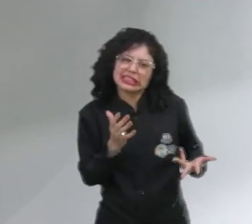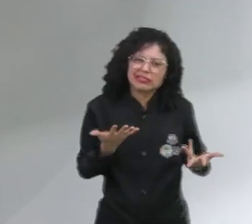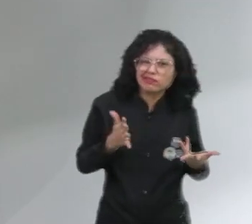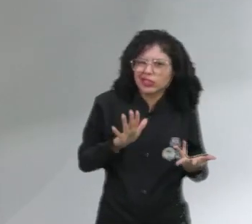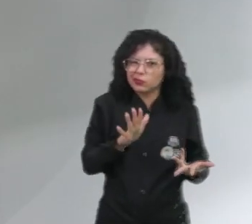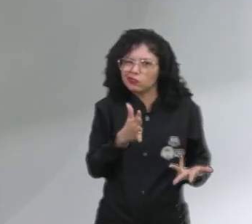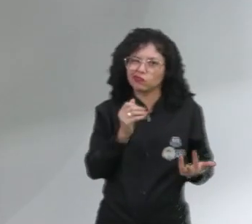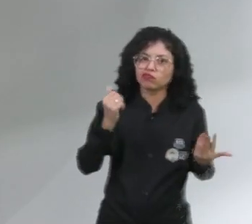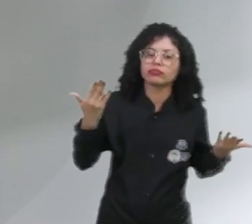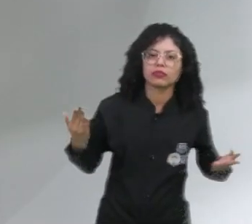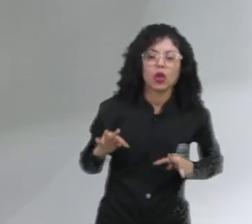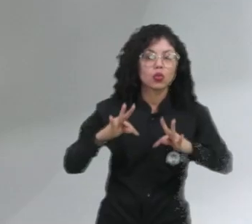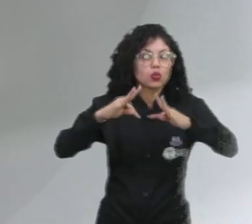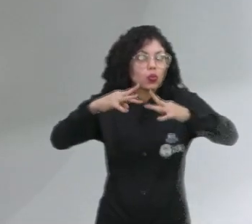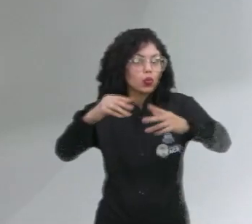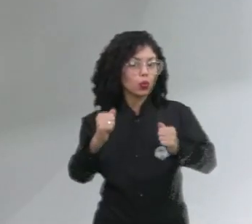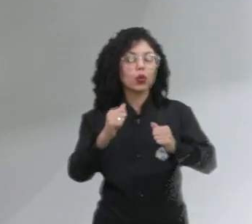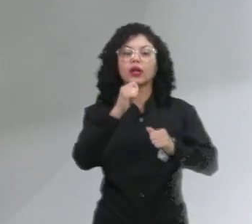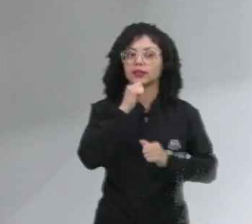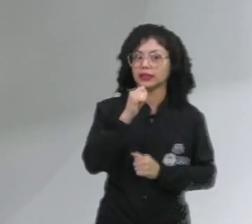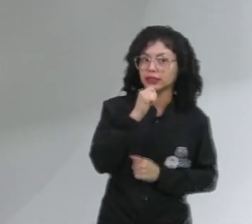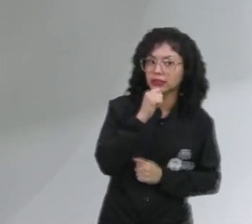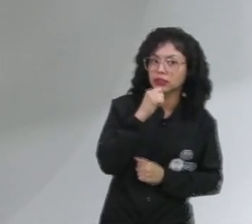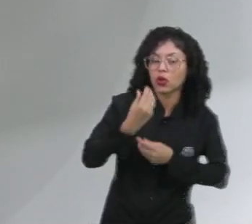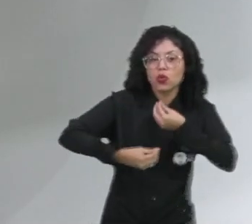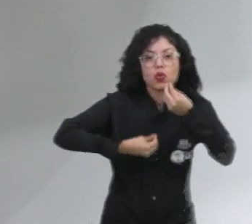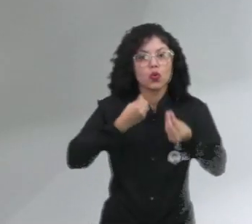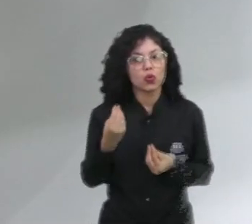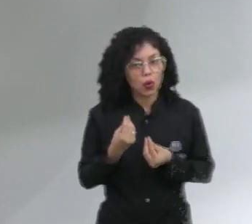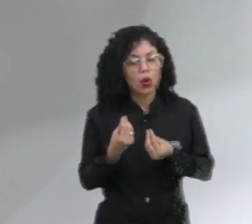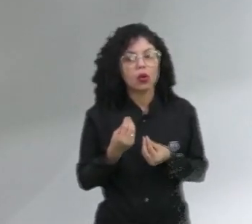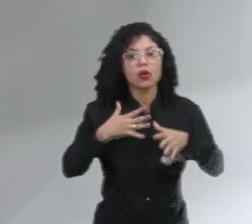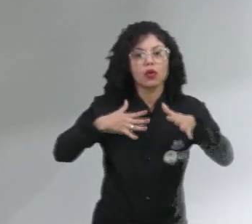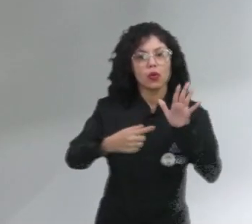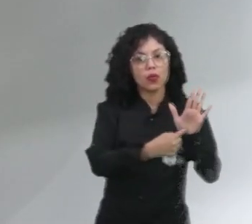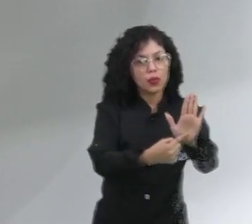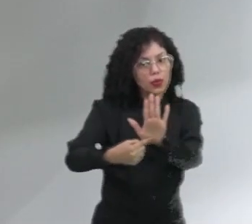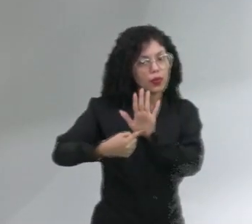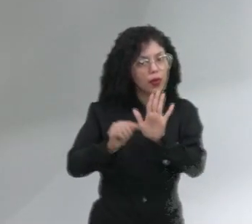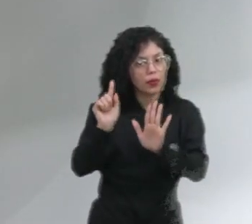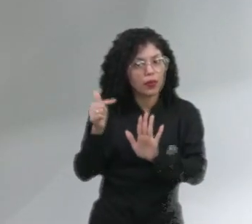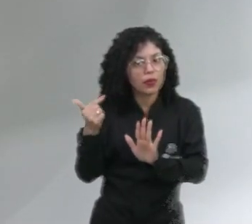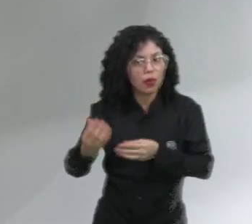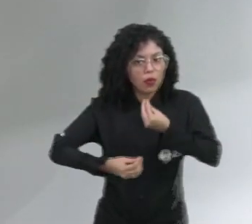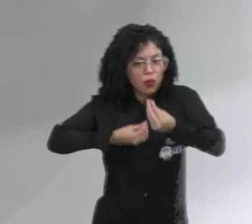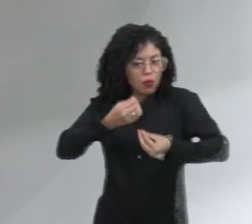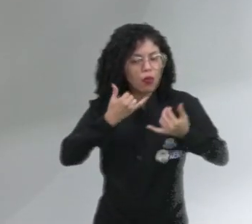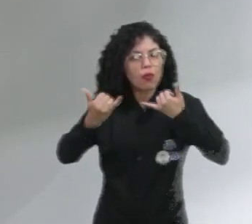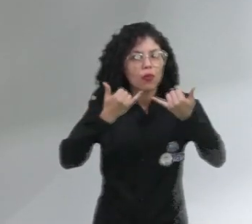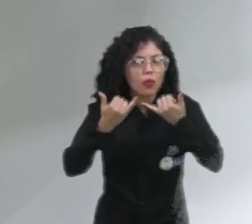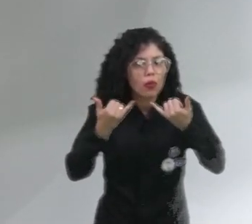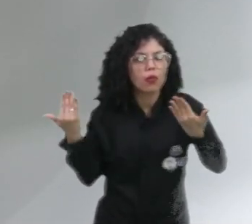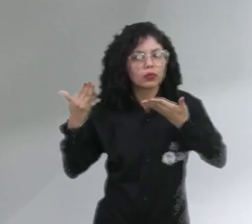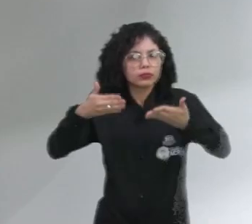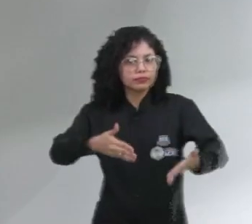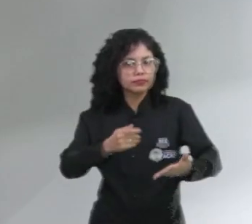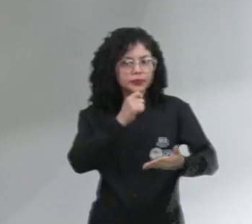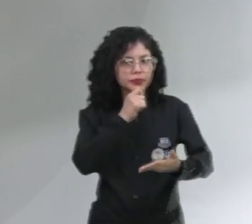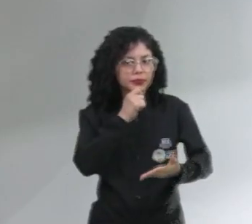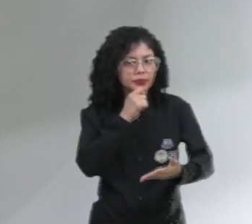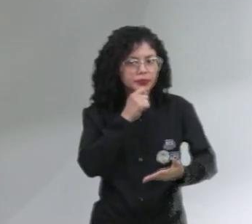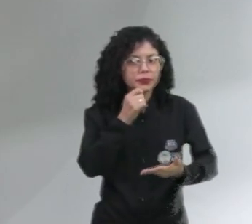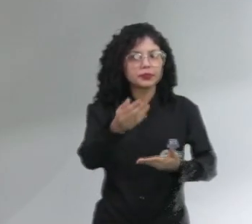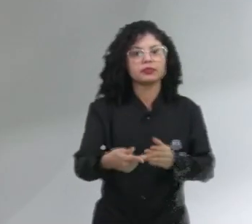achei. Então, tudo vai ser essa questão de como você se mostra para o outro e como é que essa informação vai chegar. É uma